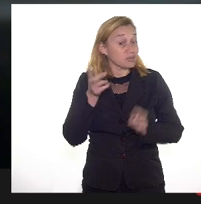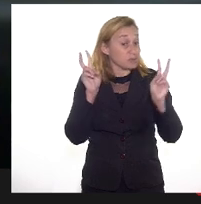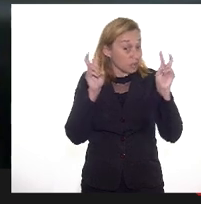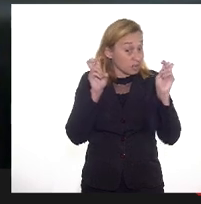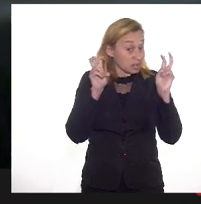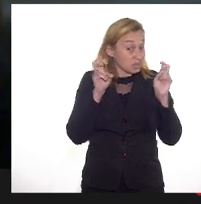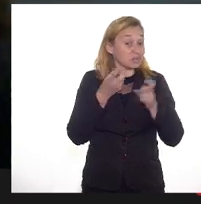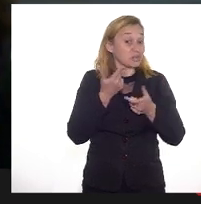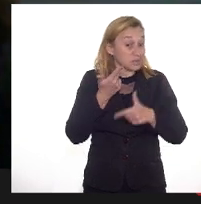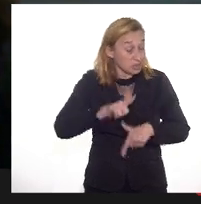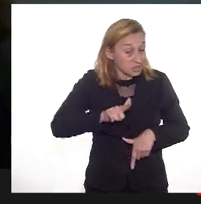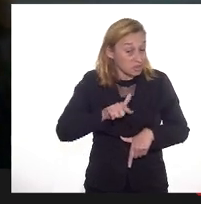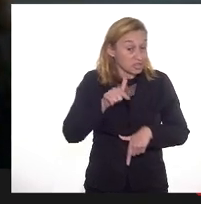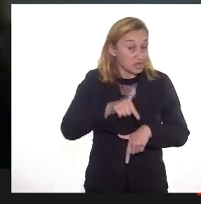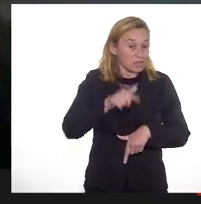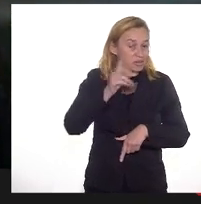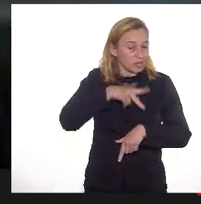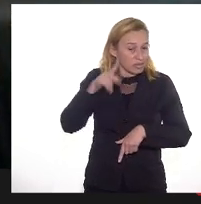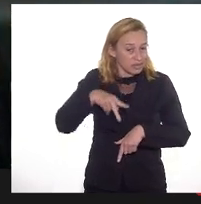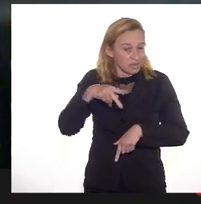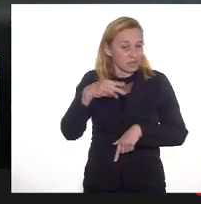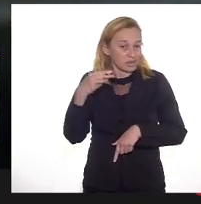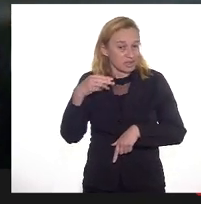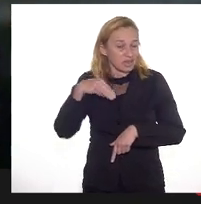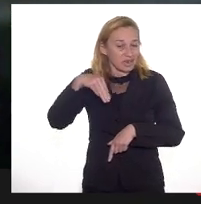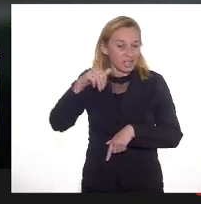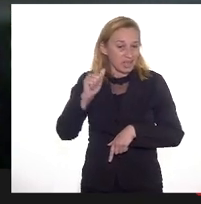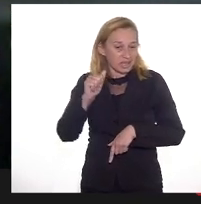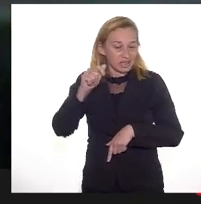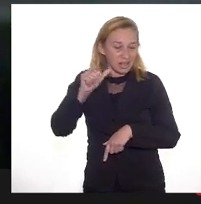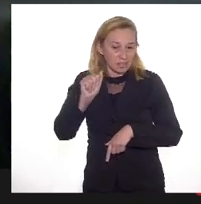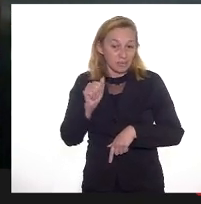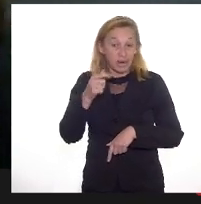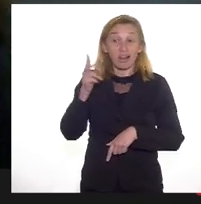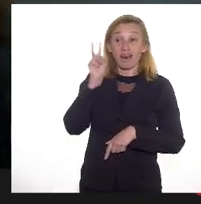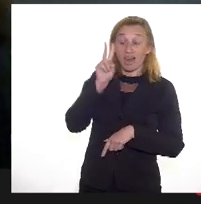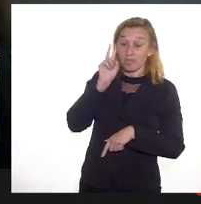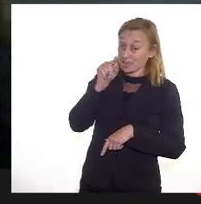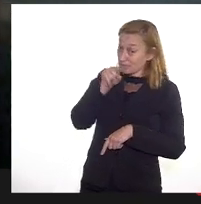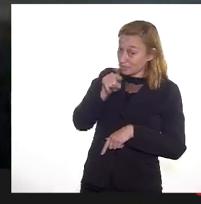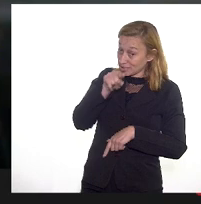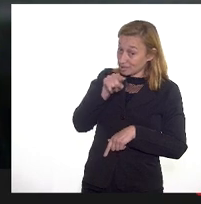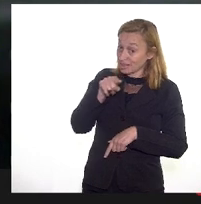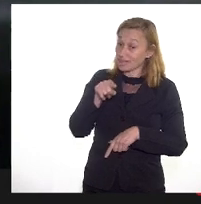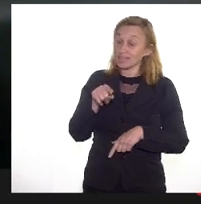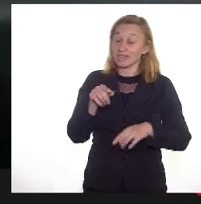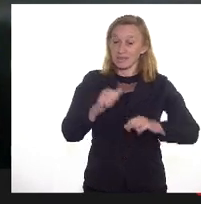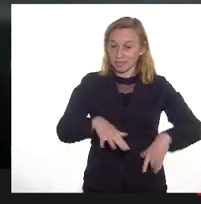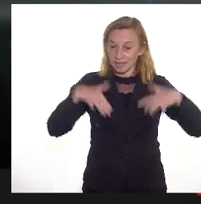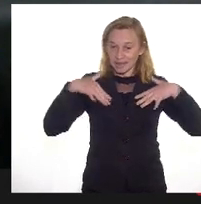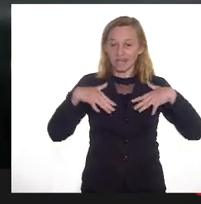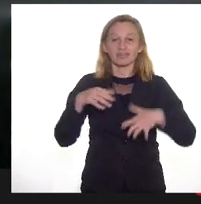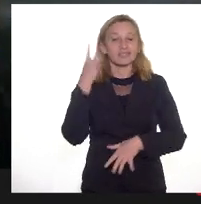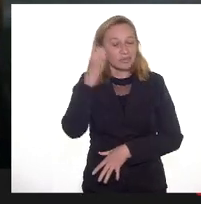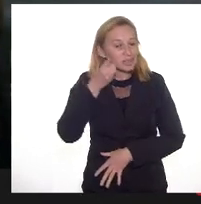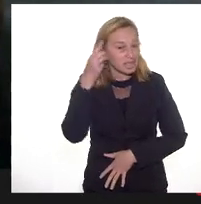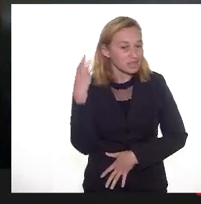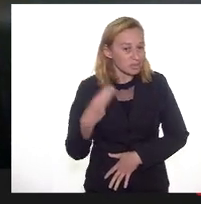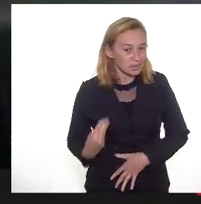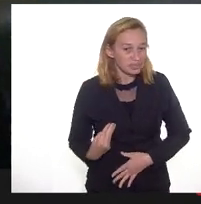foi repetida aqui pela professora Ana Paula Miranda, me lembrei das suas manifestações em plenário. Deputada Mônica